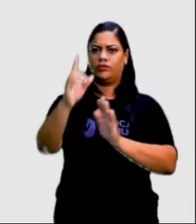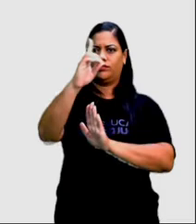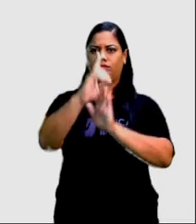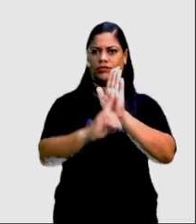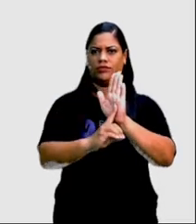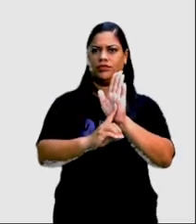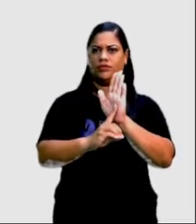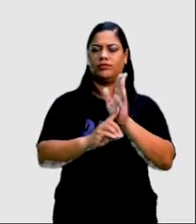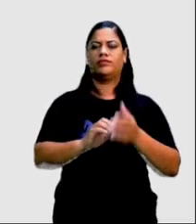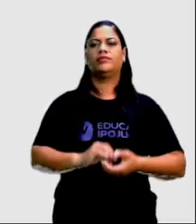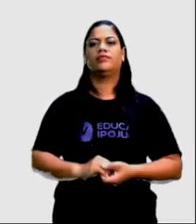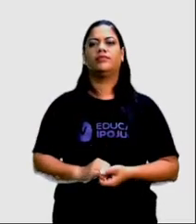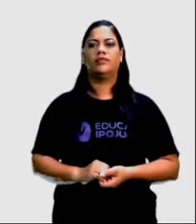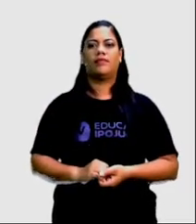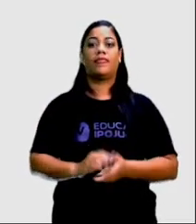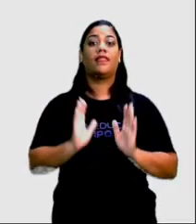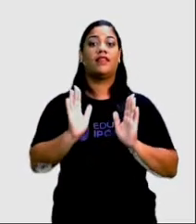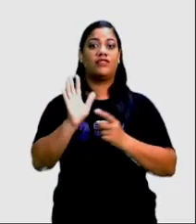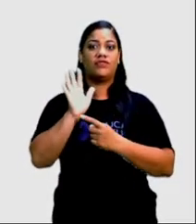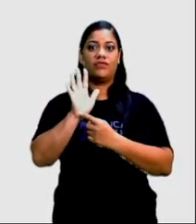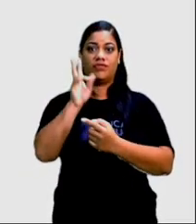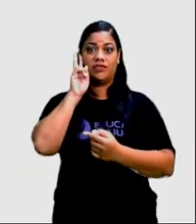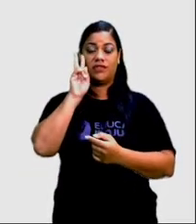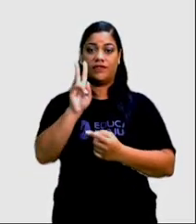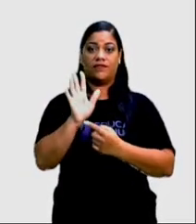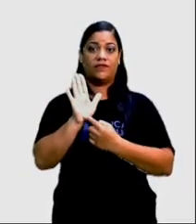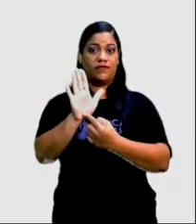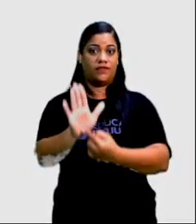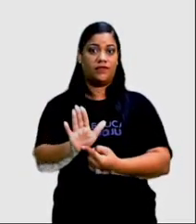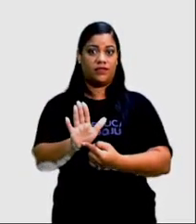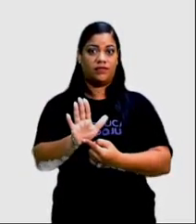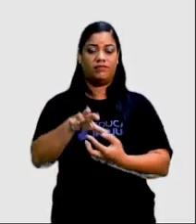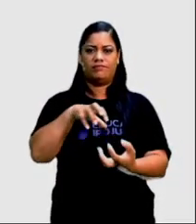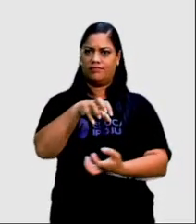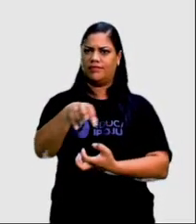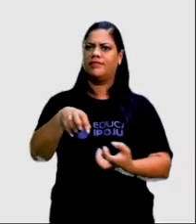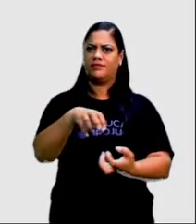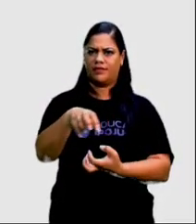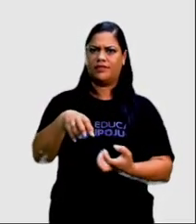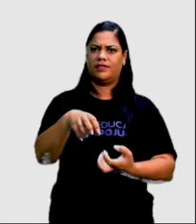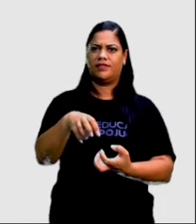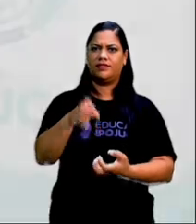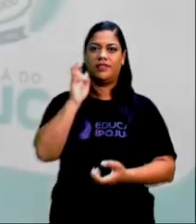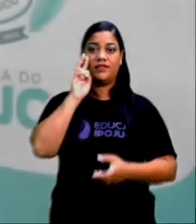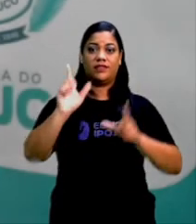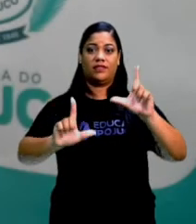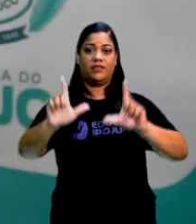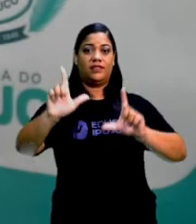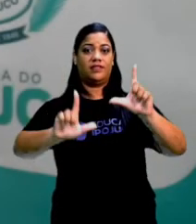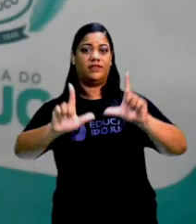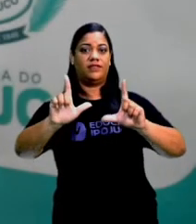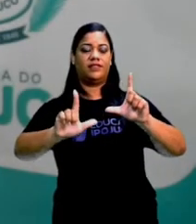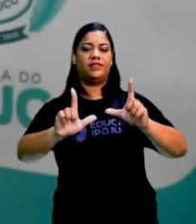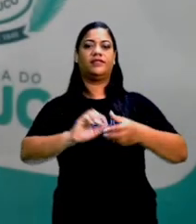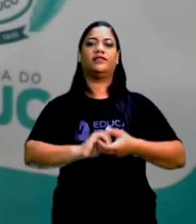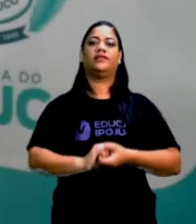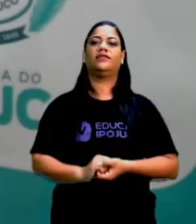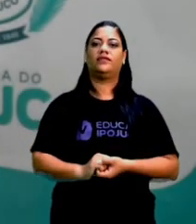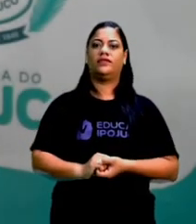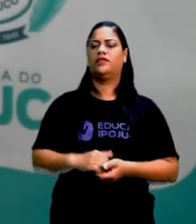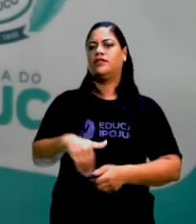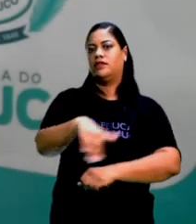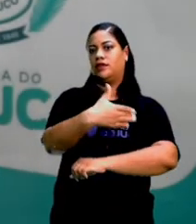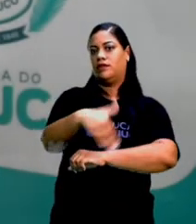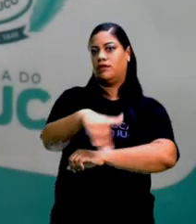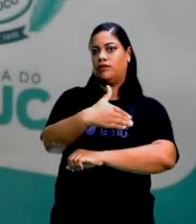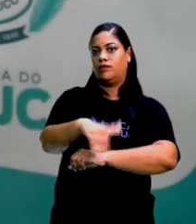greve? Já presenciou alguma categoria em estado de greve? Vira e mexe, a gente vê na televisão ou na nossa própria